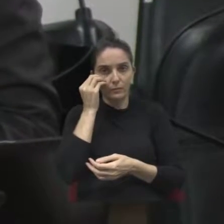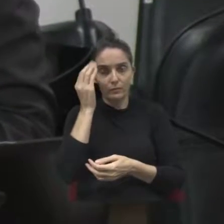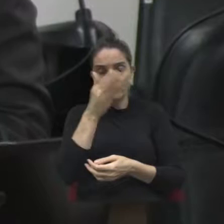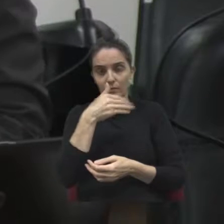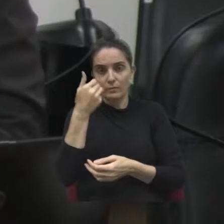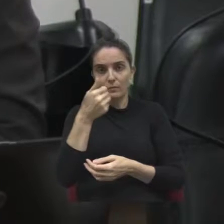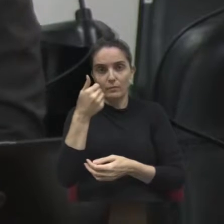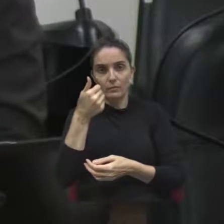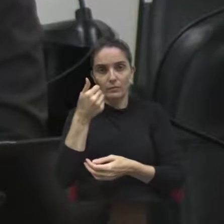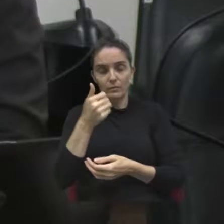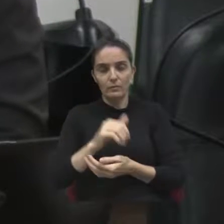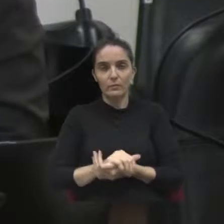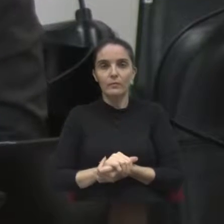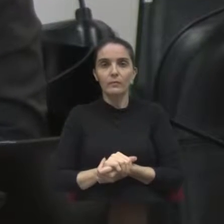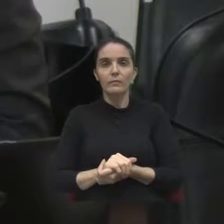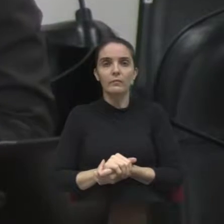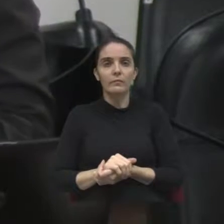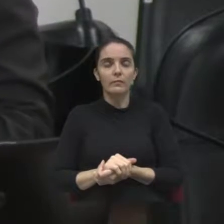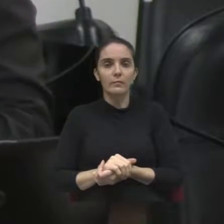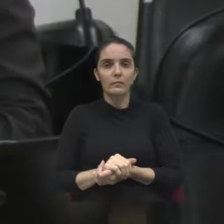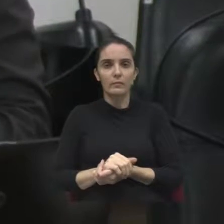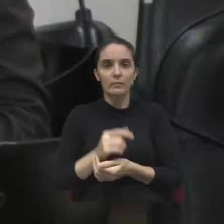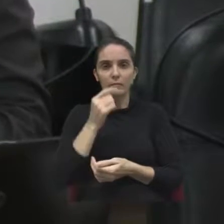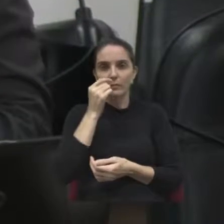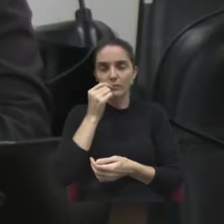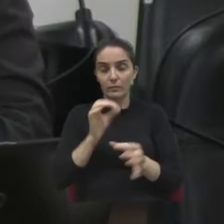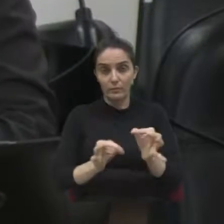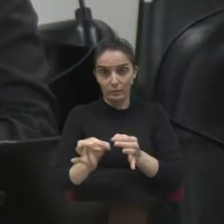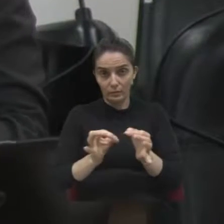eu acredito que o projeto do pastor